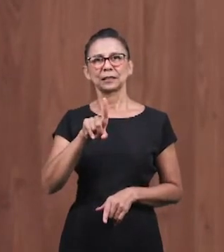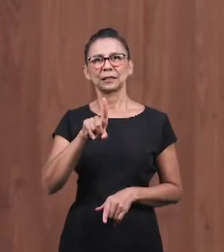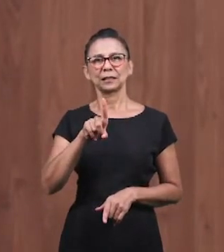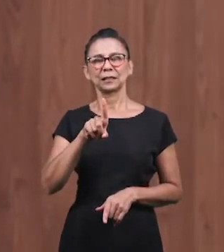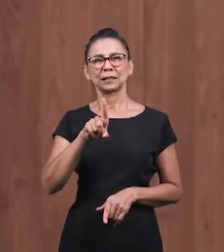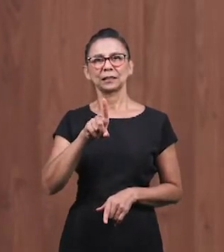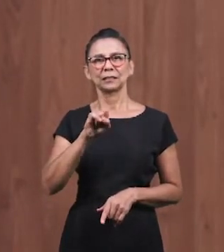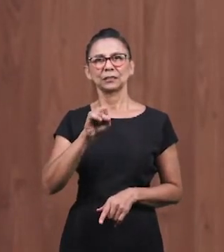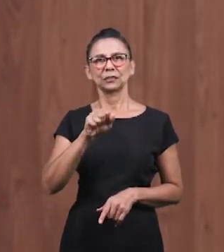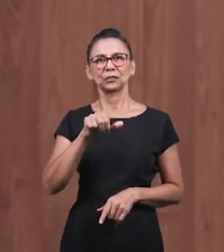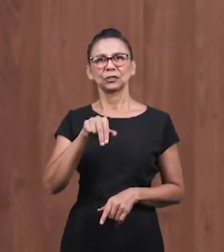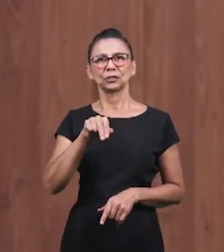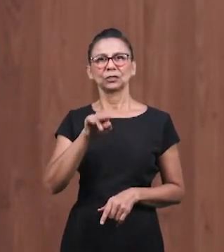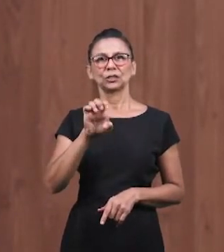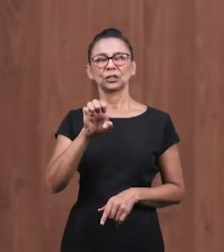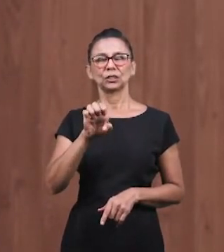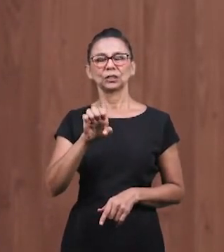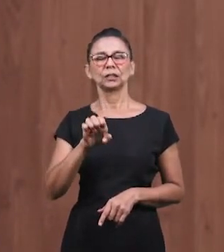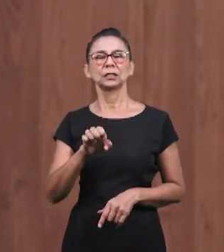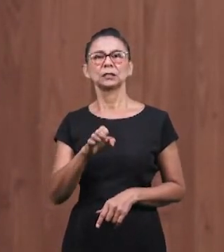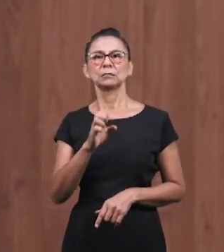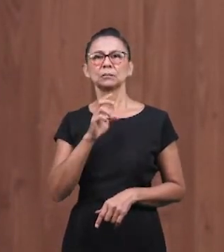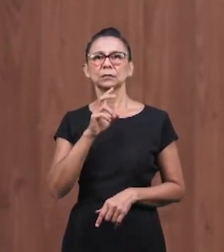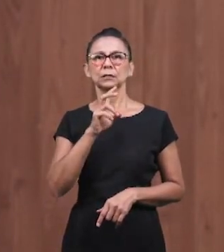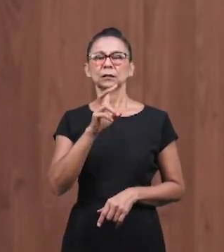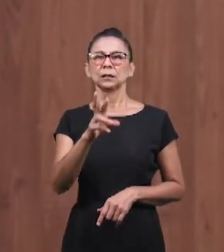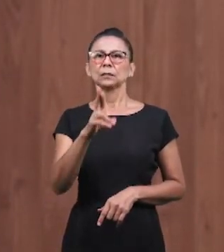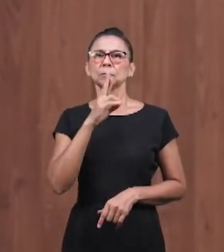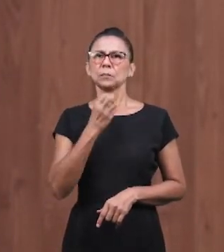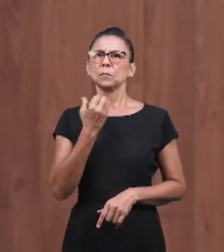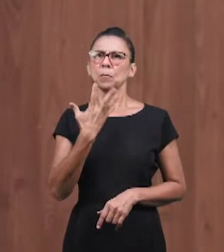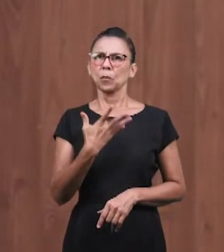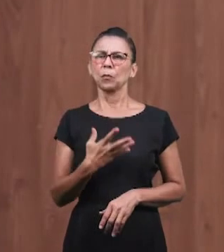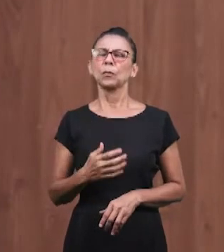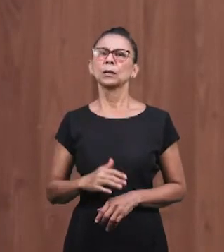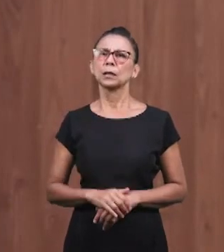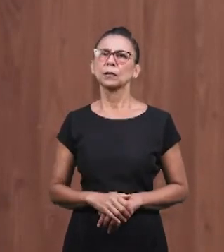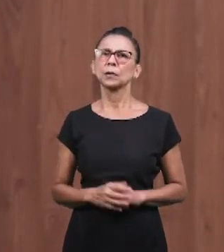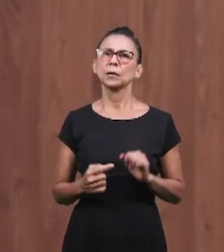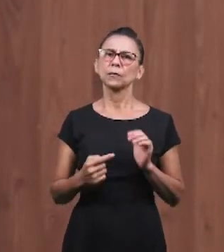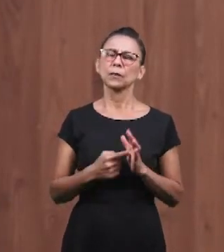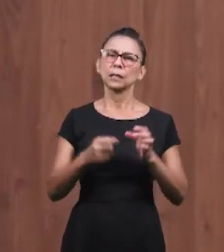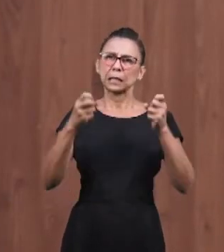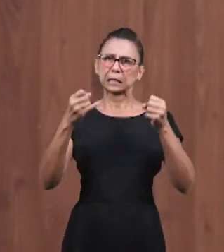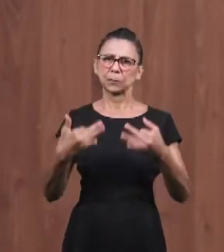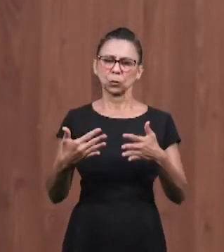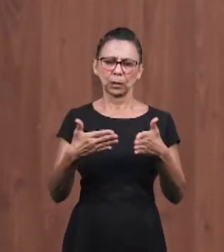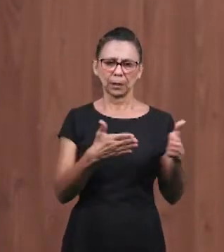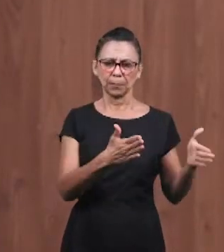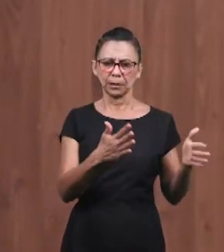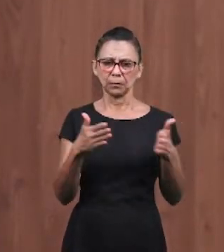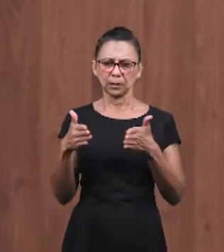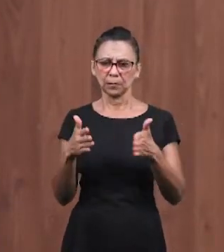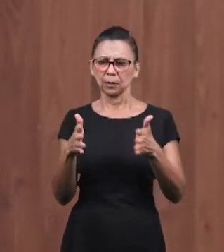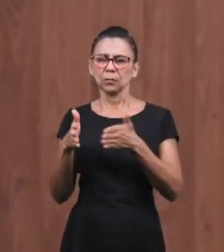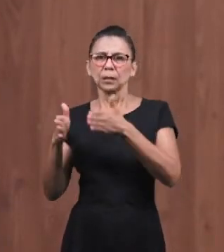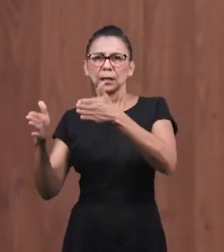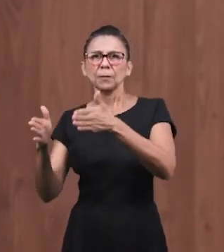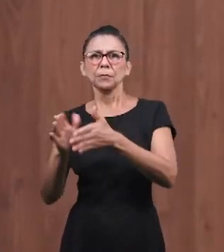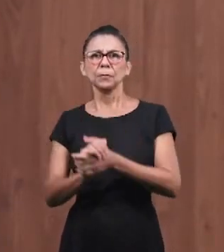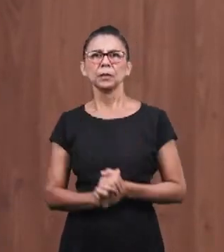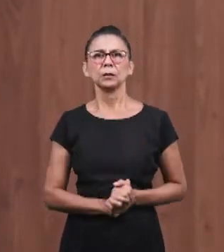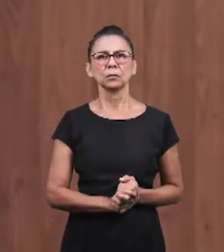uma colocação muito bem feita relacionada também aos caminhos que existiam para sair da Judéia e ir para a